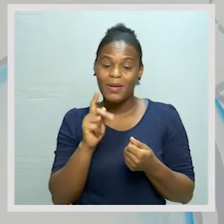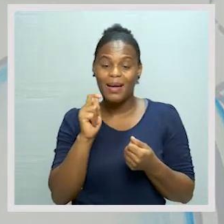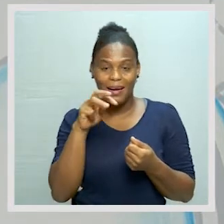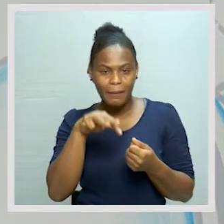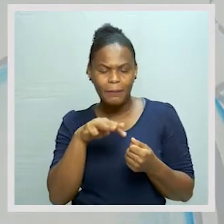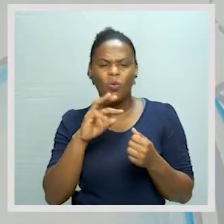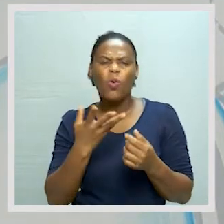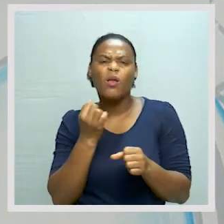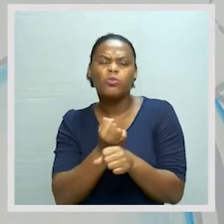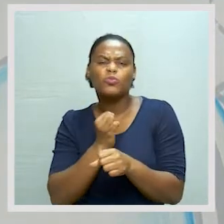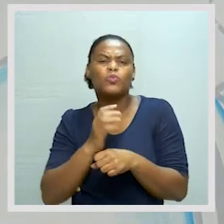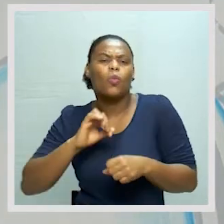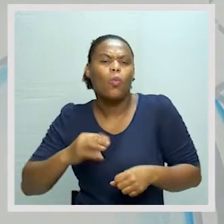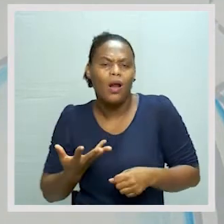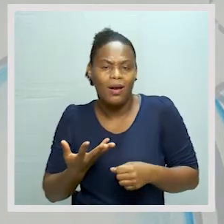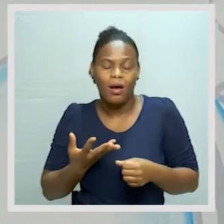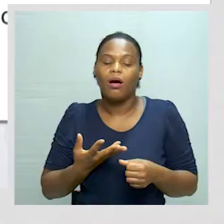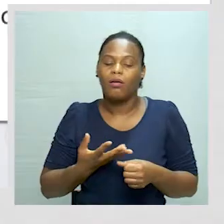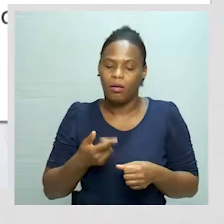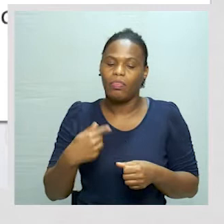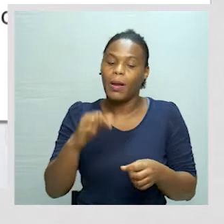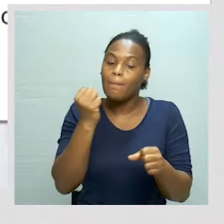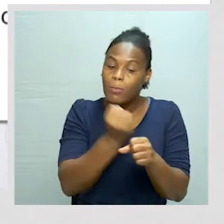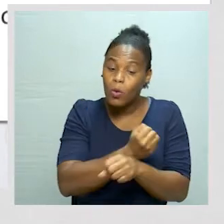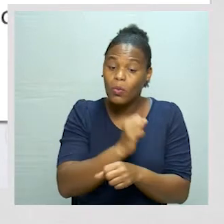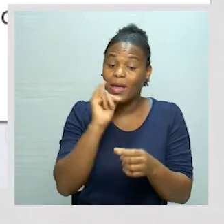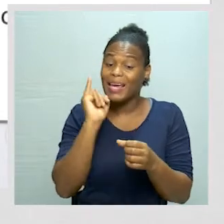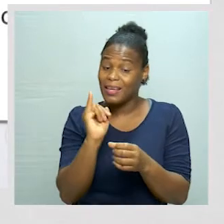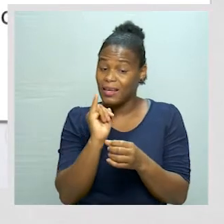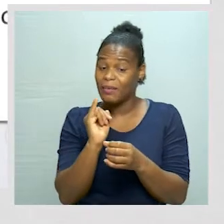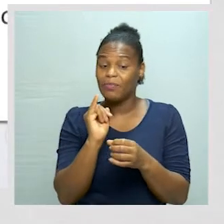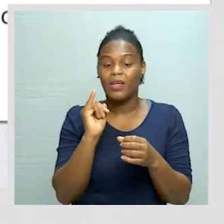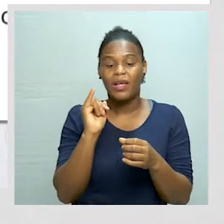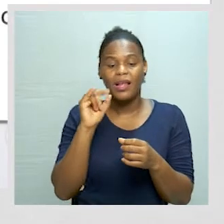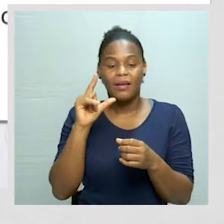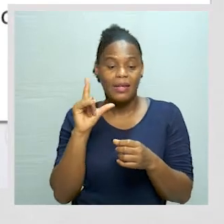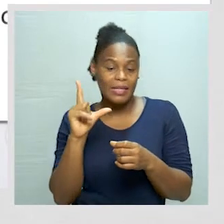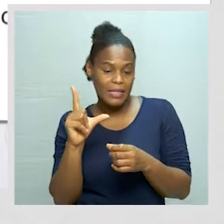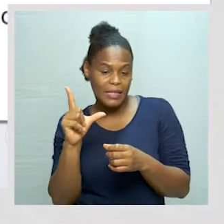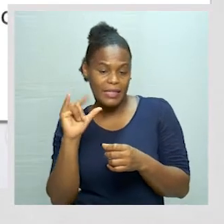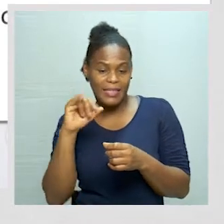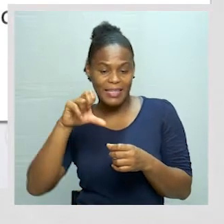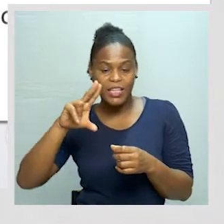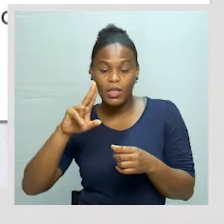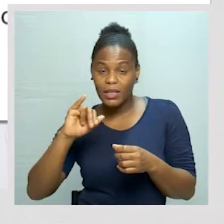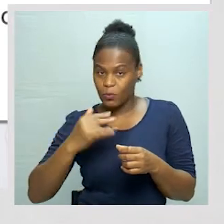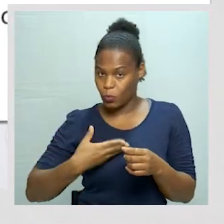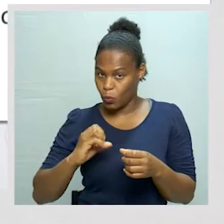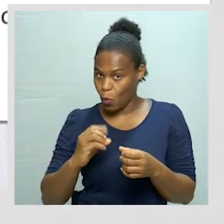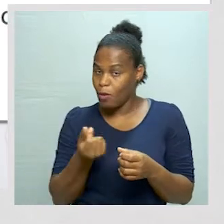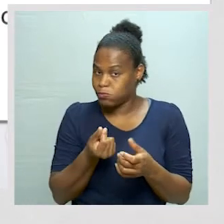nós encontramos? Nós encontramos o produto interno líquido a custo de fatores. Então,